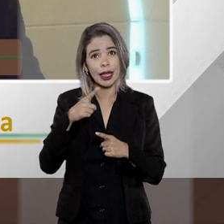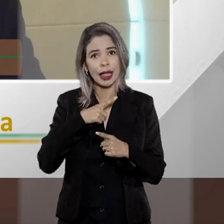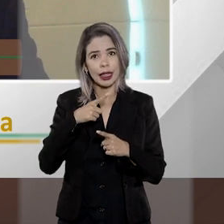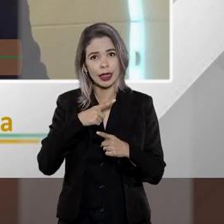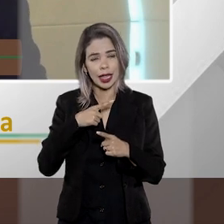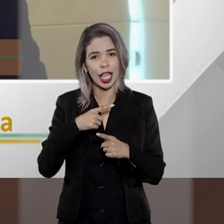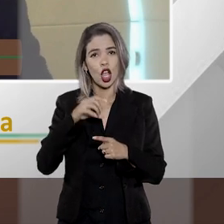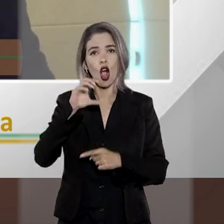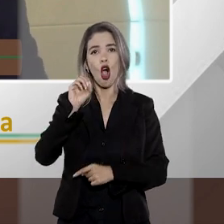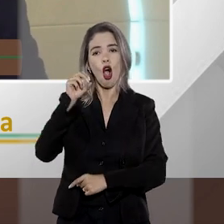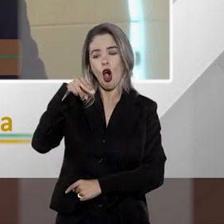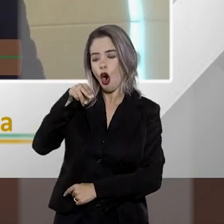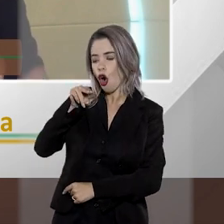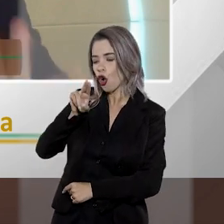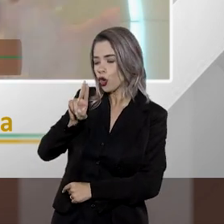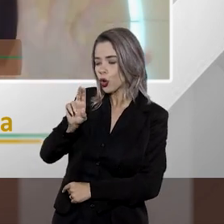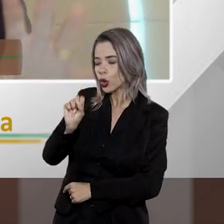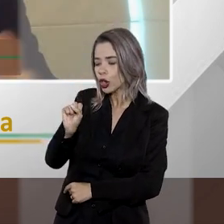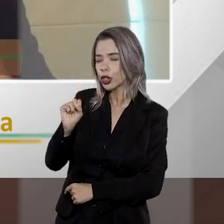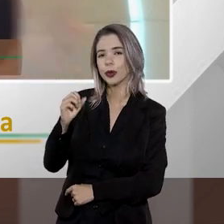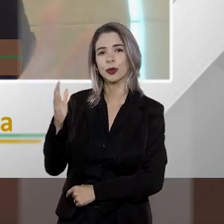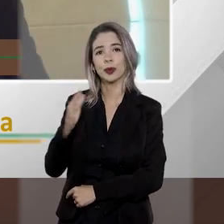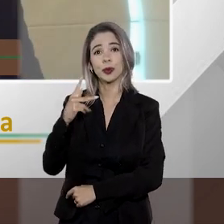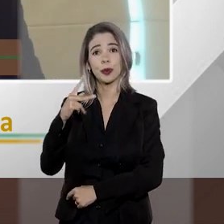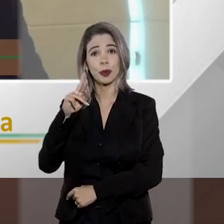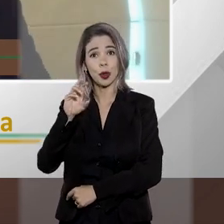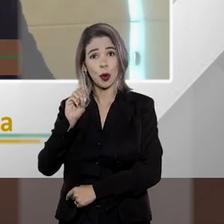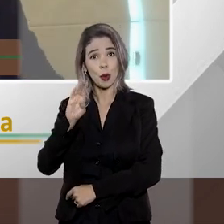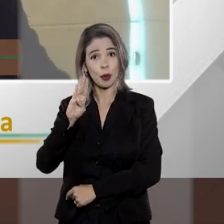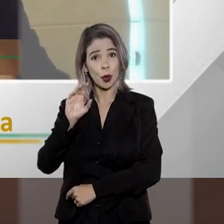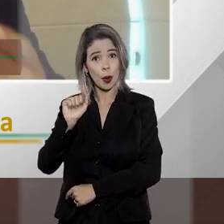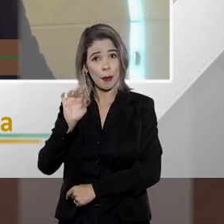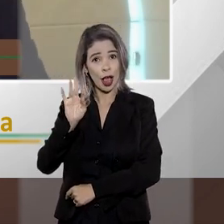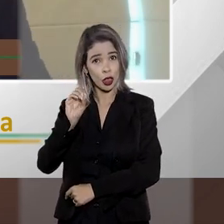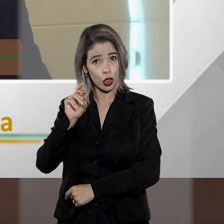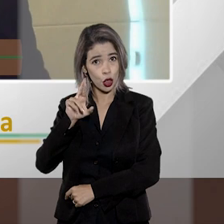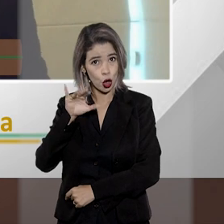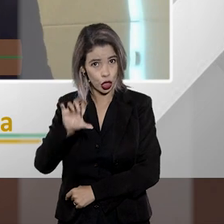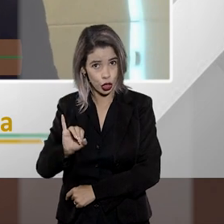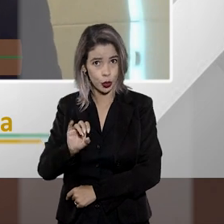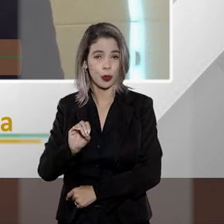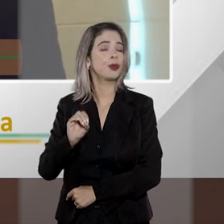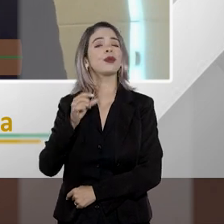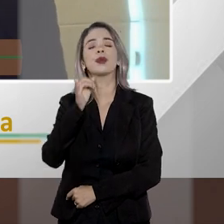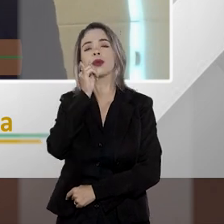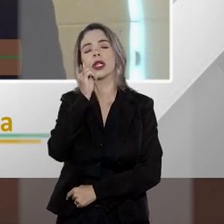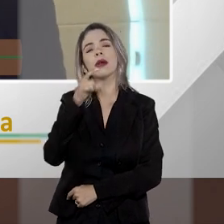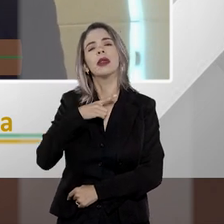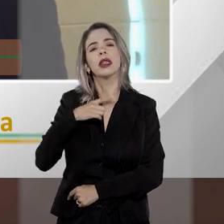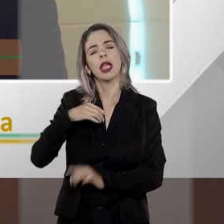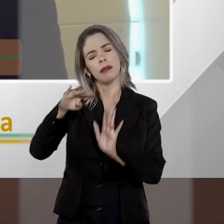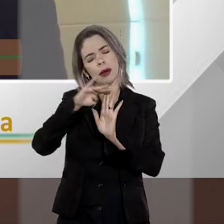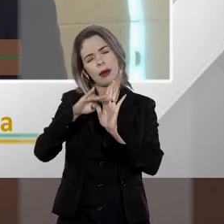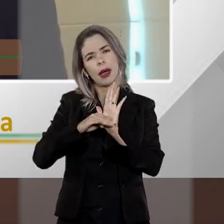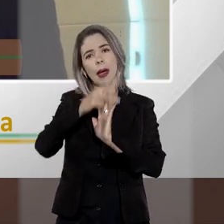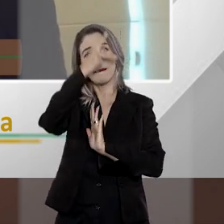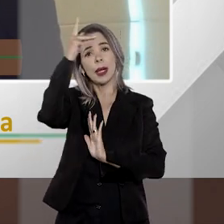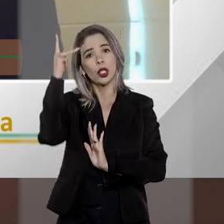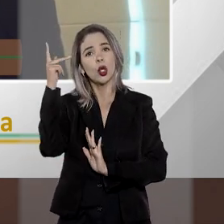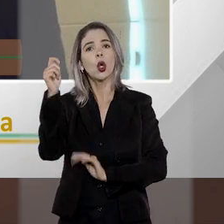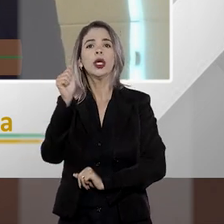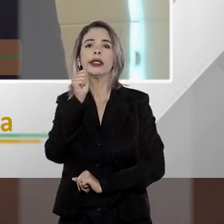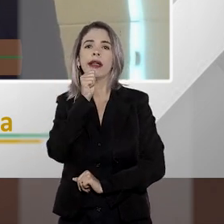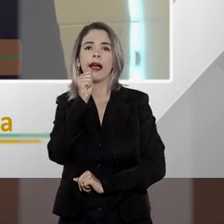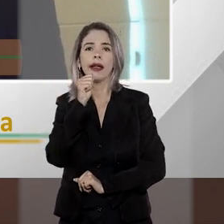do chamado ônus probatório. No processo penal, explicando, e aqui a gente tem uma audiência vasta, né, de pessoas que estão em